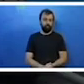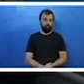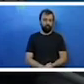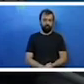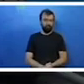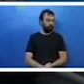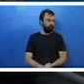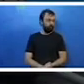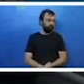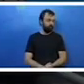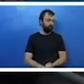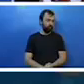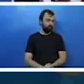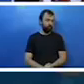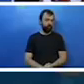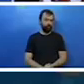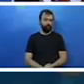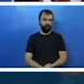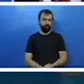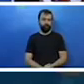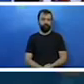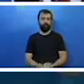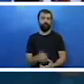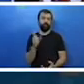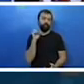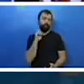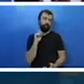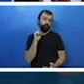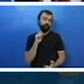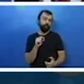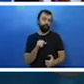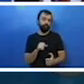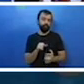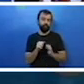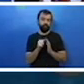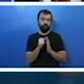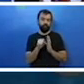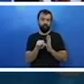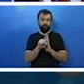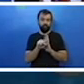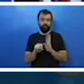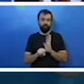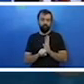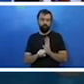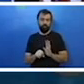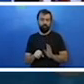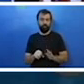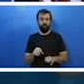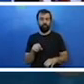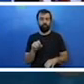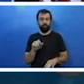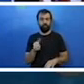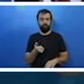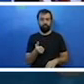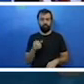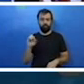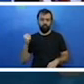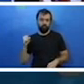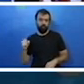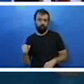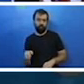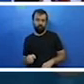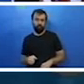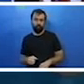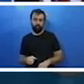atenção, quarto ano. Então, Minas Gerais do século XVIII, acesso ao mundo fora da colônia.